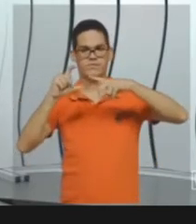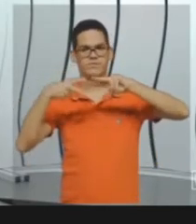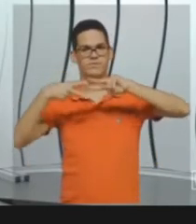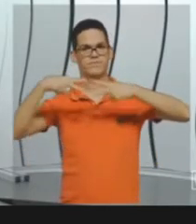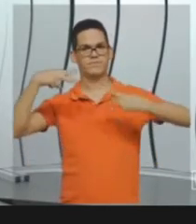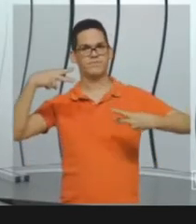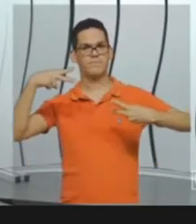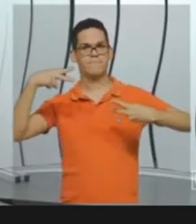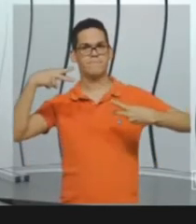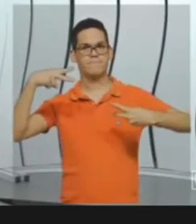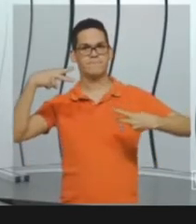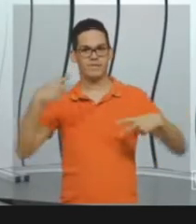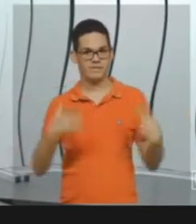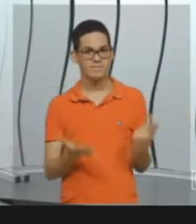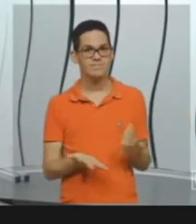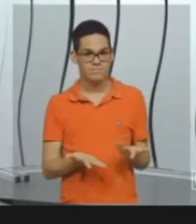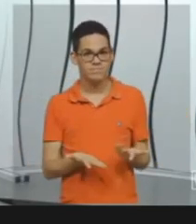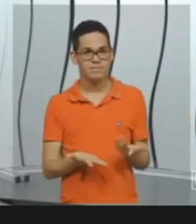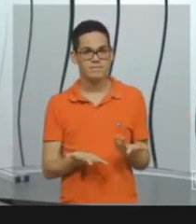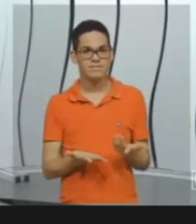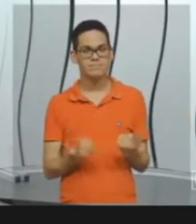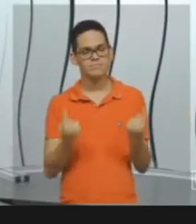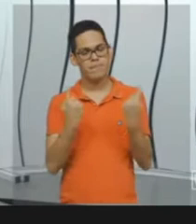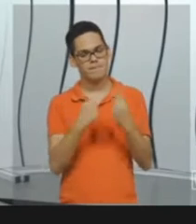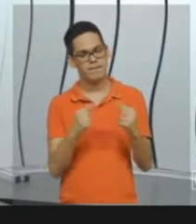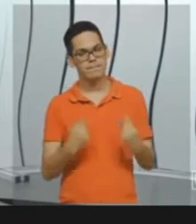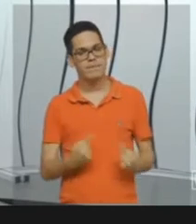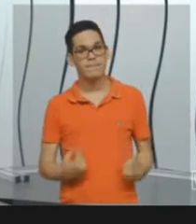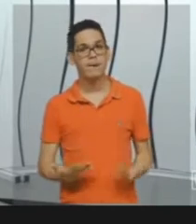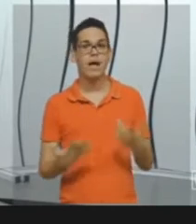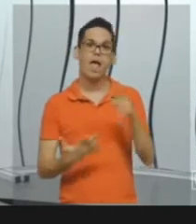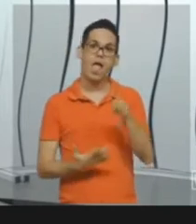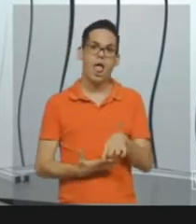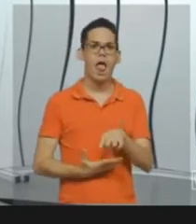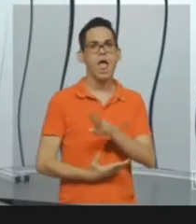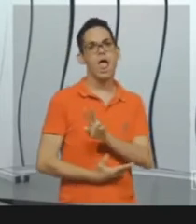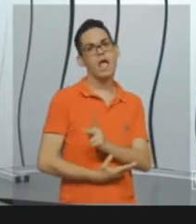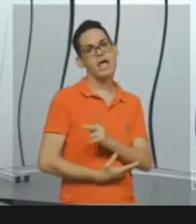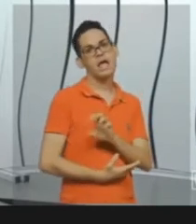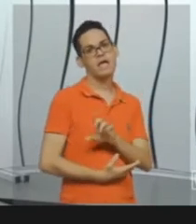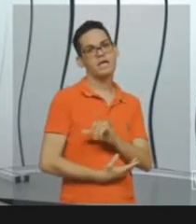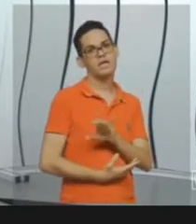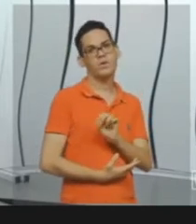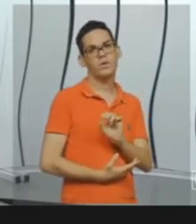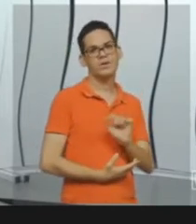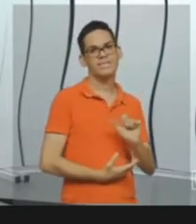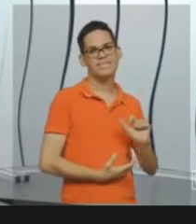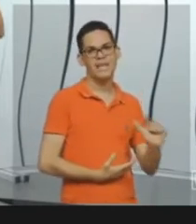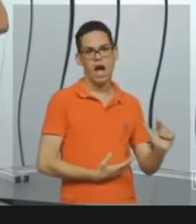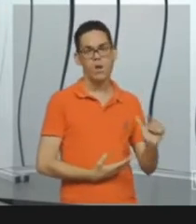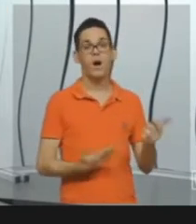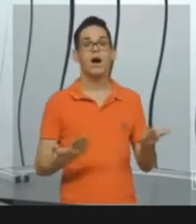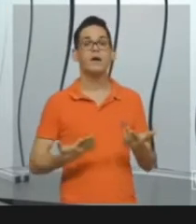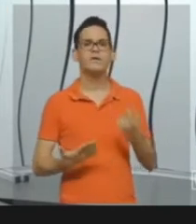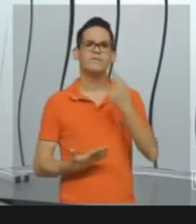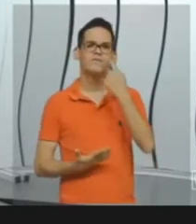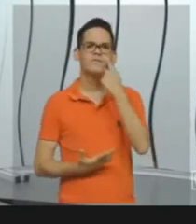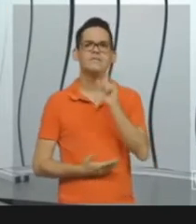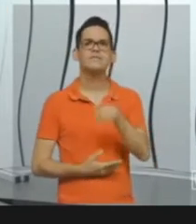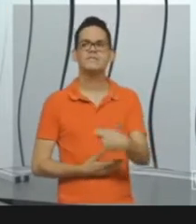formando um espiral, que é a dupla hélice, ou chamamos de formato helicoidal. E agora vamos ver o que é um